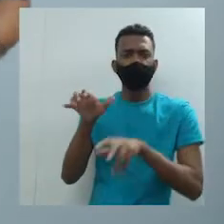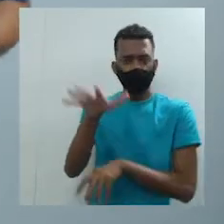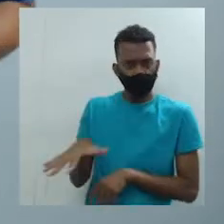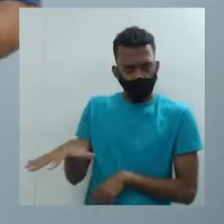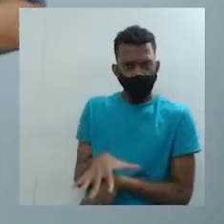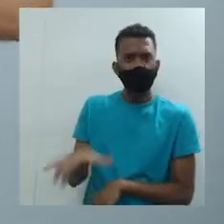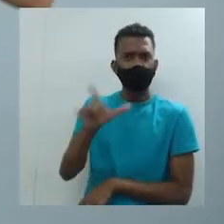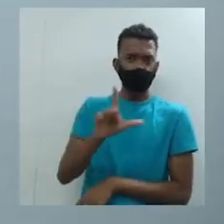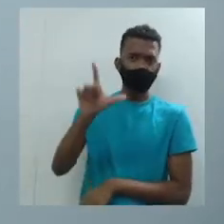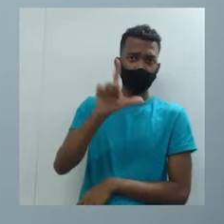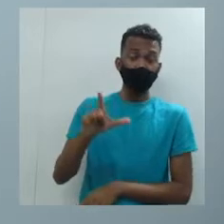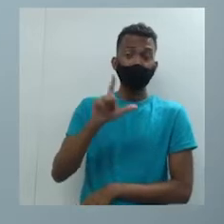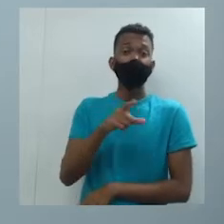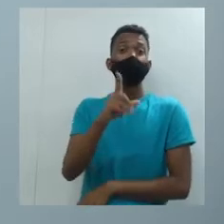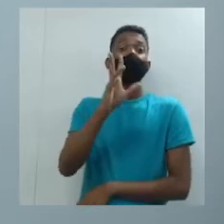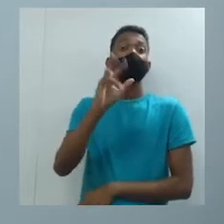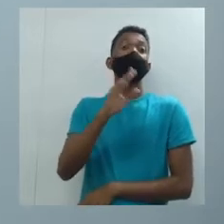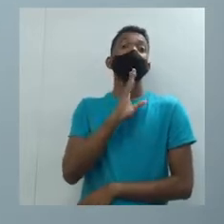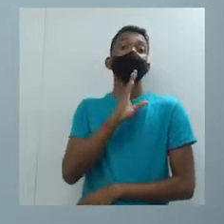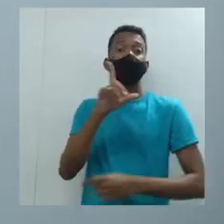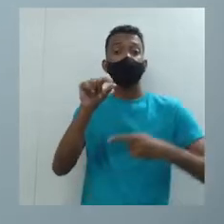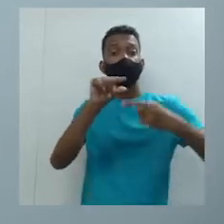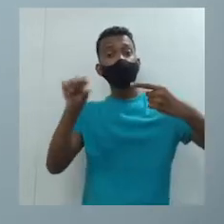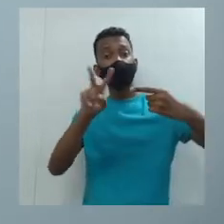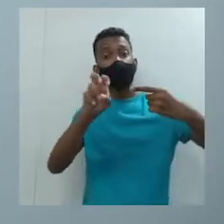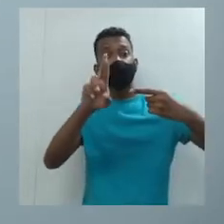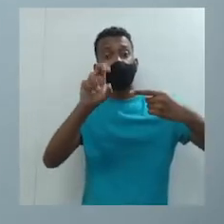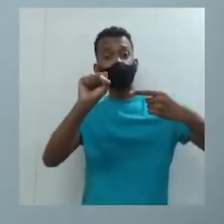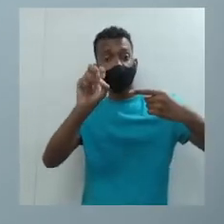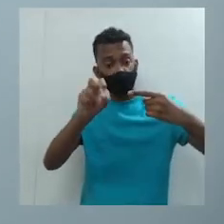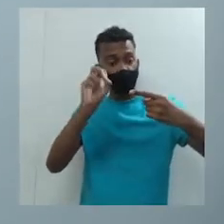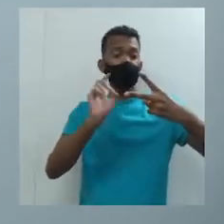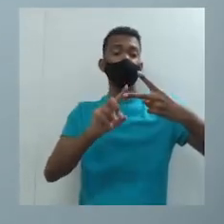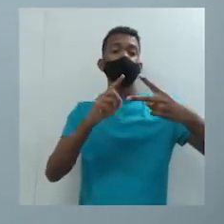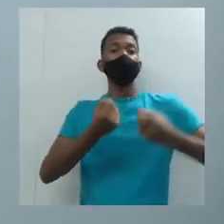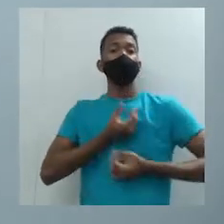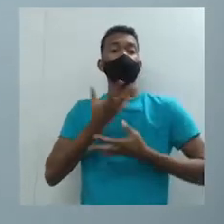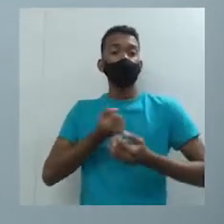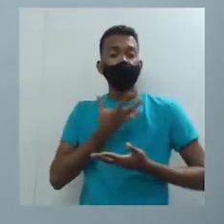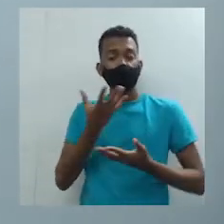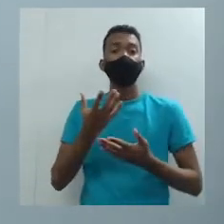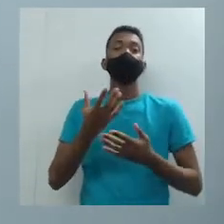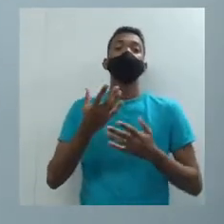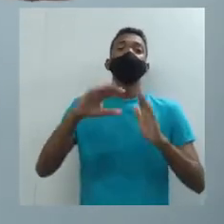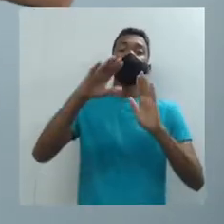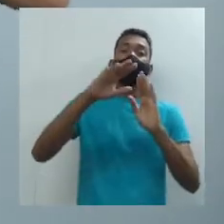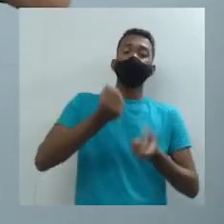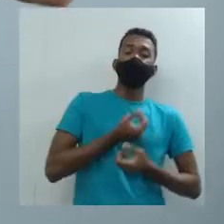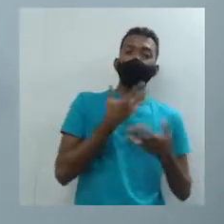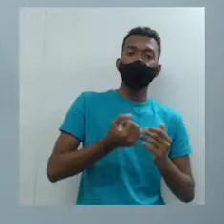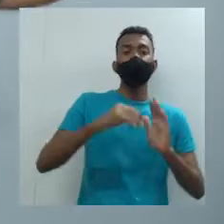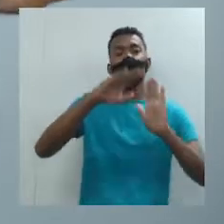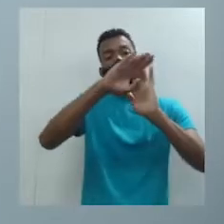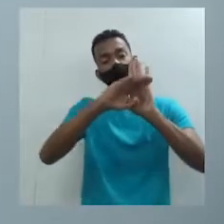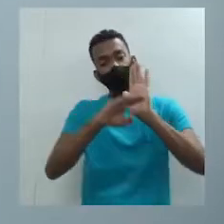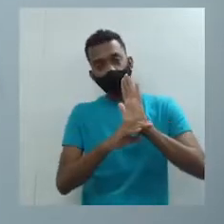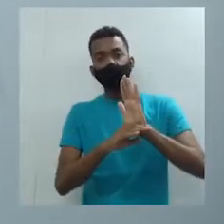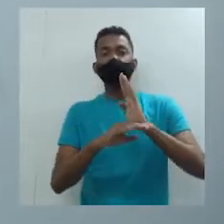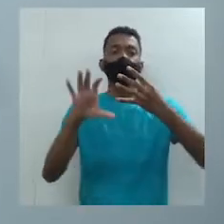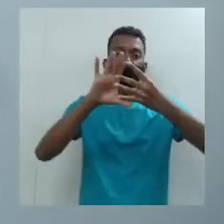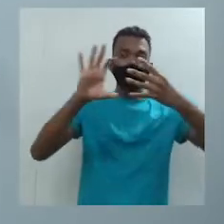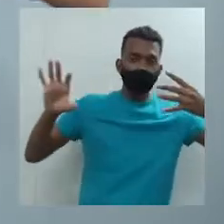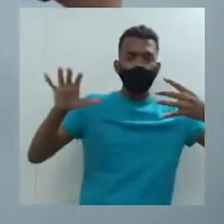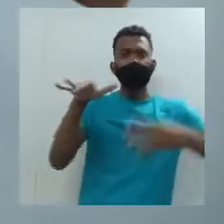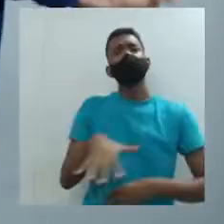conhecer. Então vamos ver o verso, o poema, poesia, quadra, estrofe, começar a entrar nesse mundo